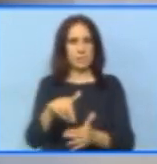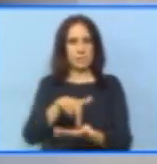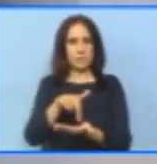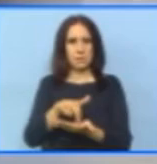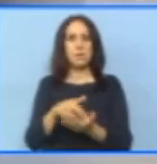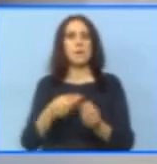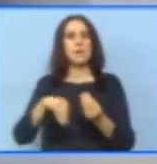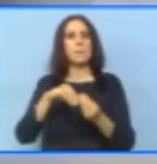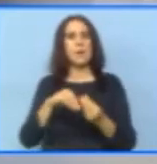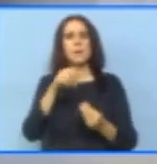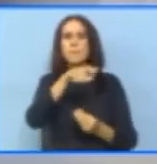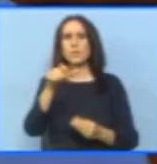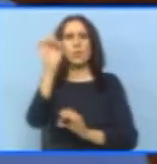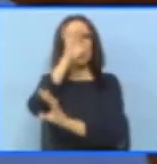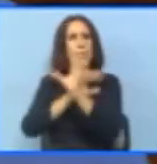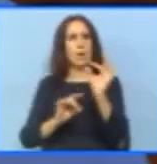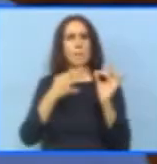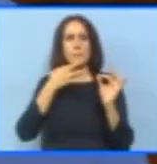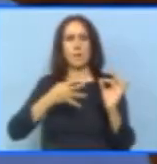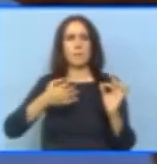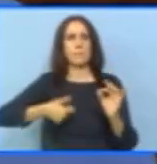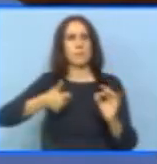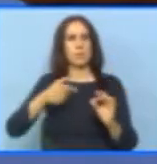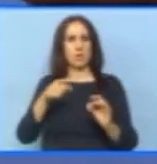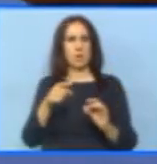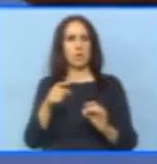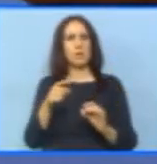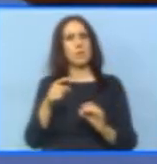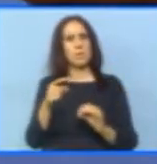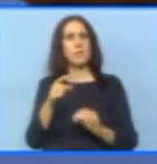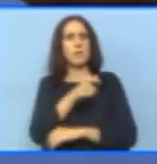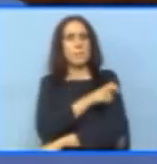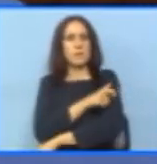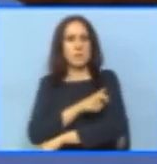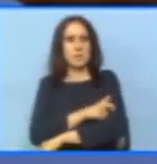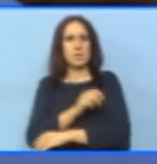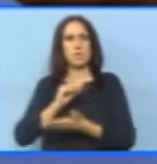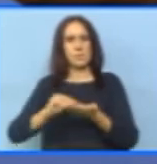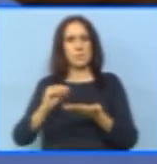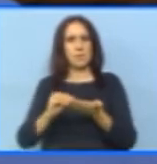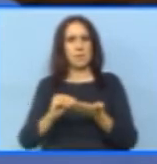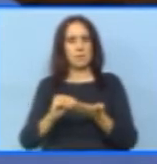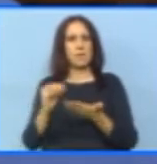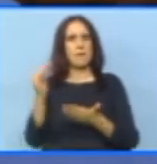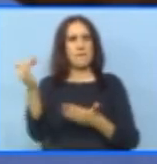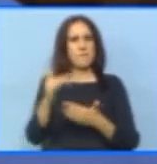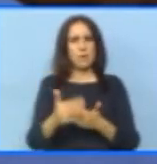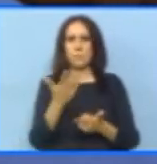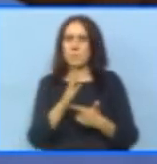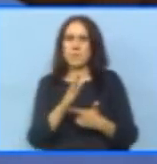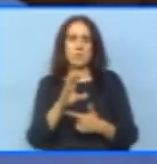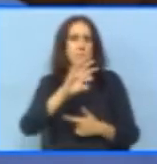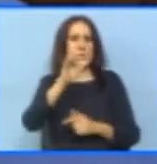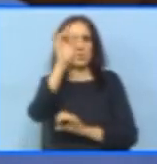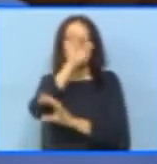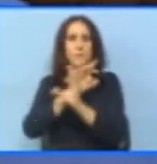que vão estar, portanto, pessoas de toda a Europa, em particular, vindo também alguns representantes de secretariados, nomeadamente, estou a pensar, de países da